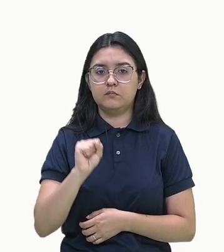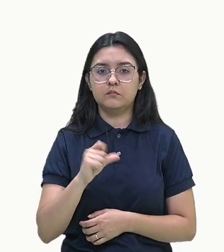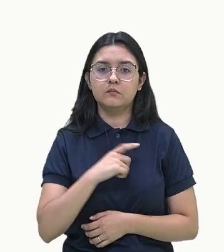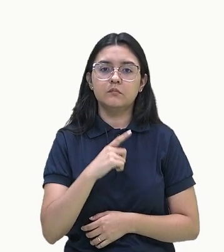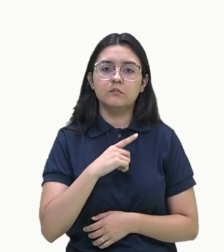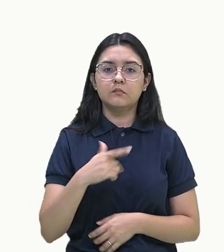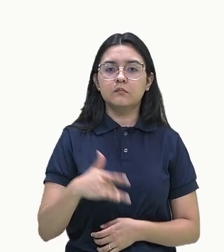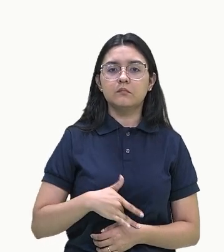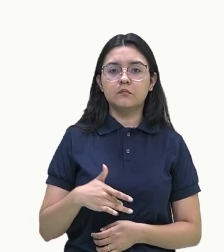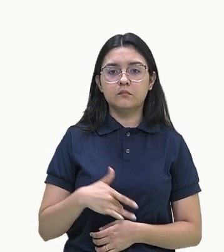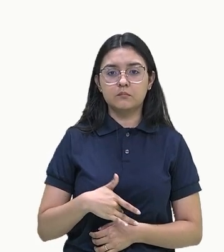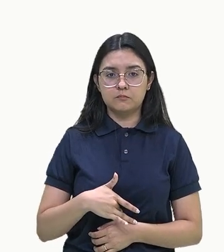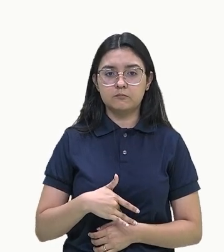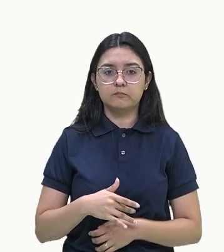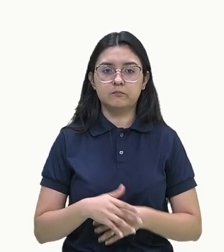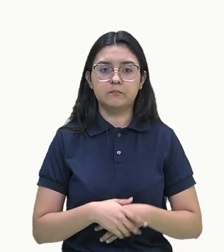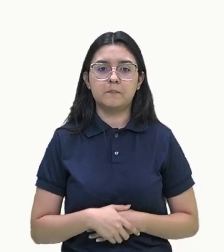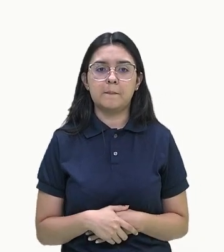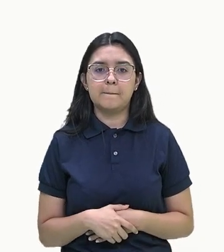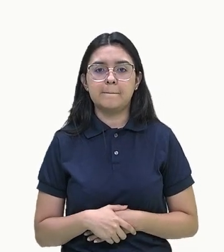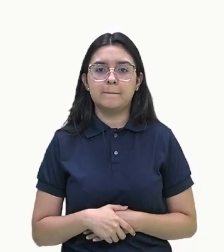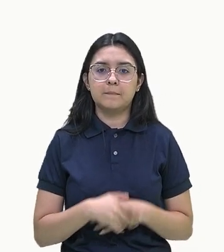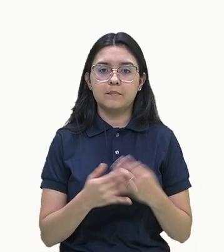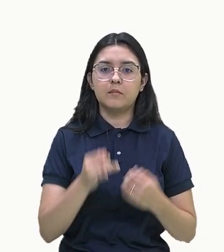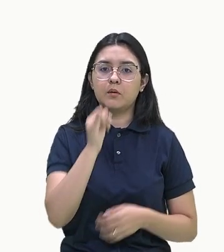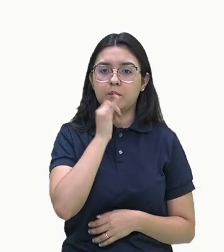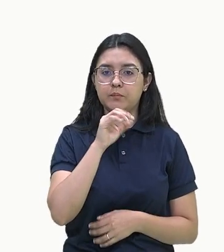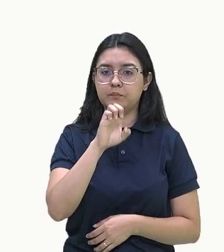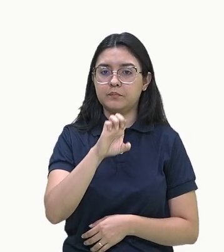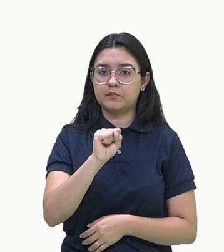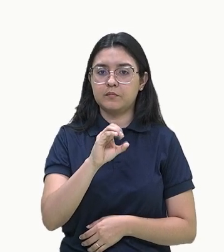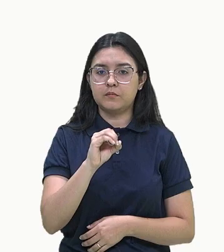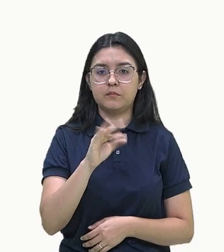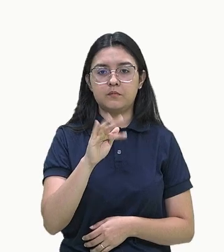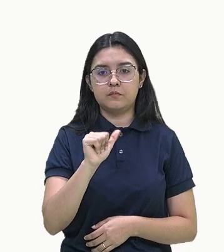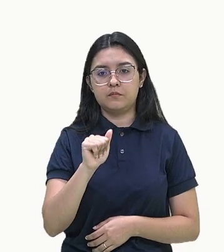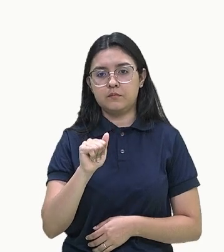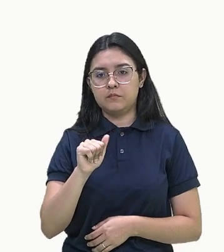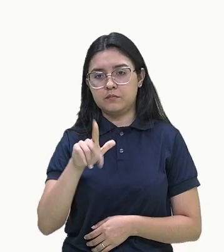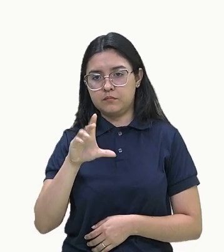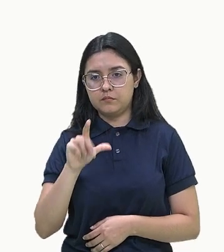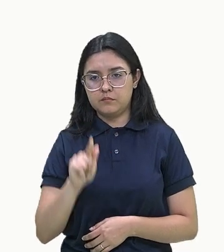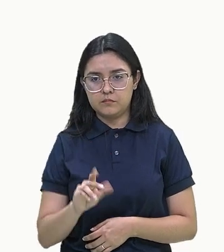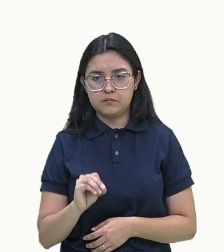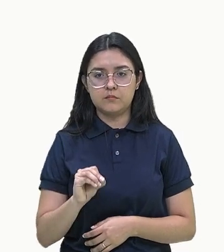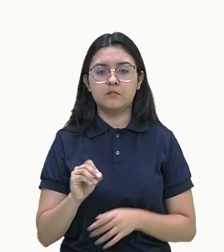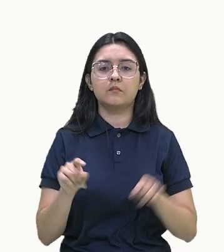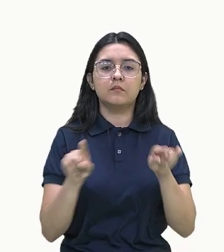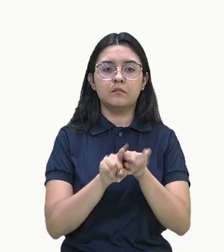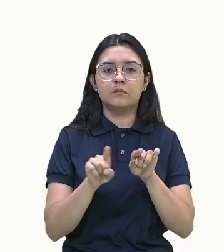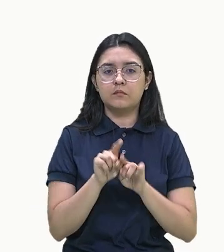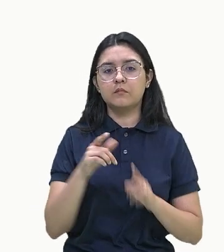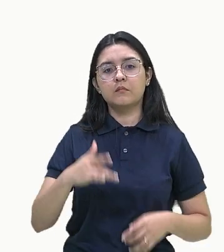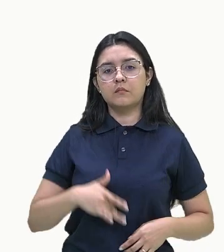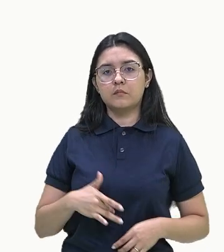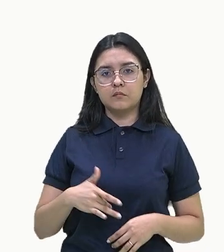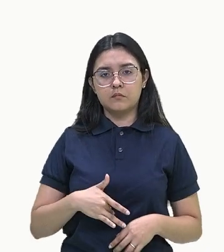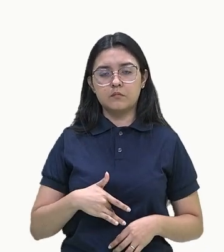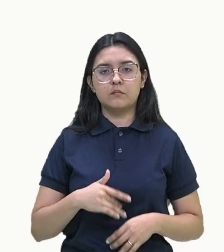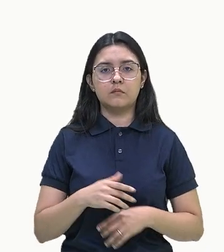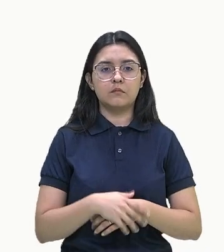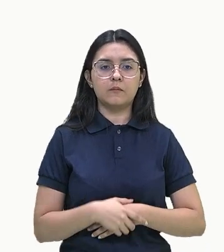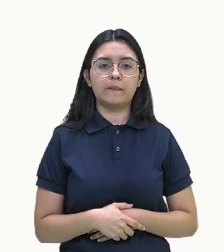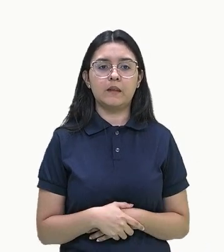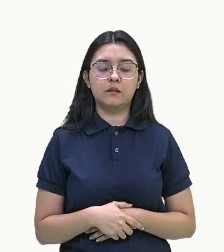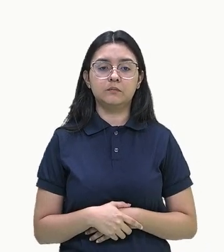do trato gastrointestinal, como esôfago, estômago, intestino delgado e intestino